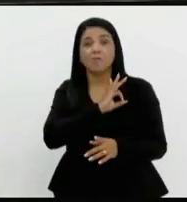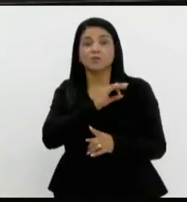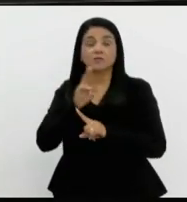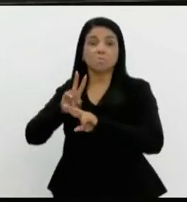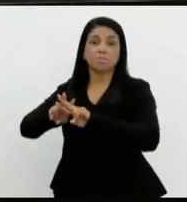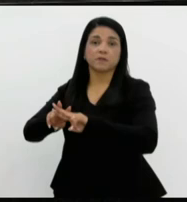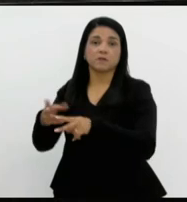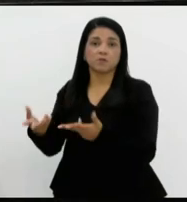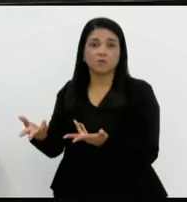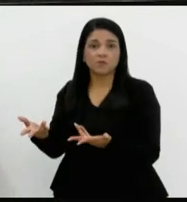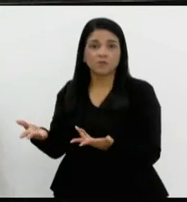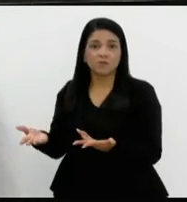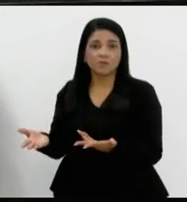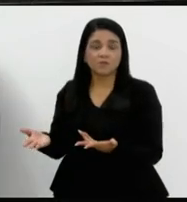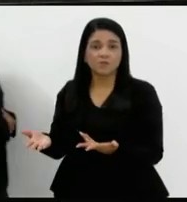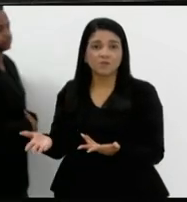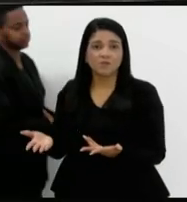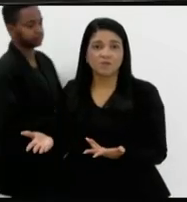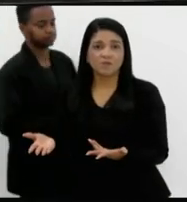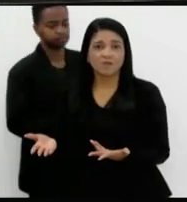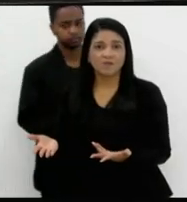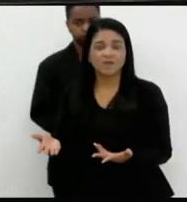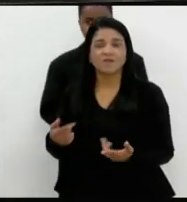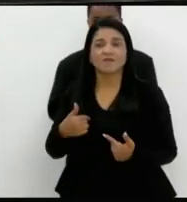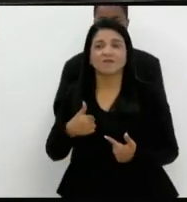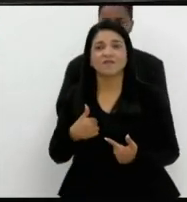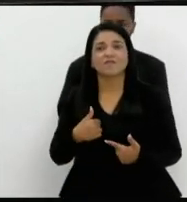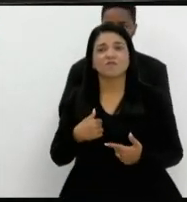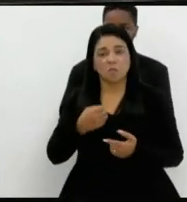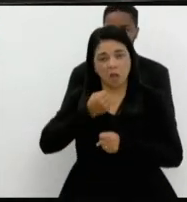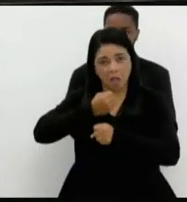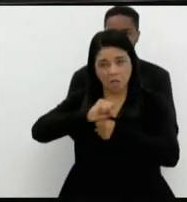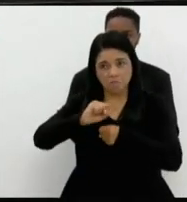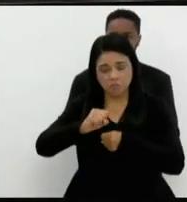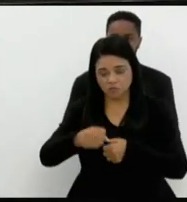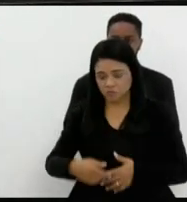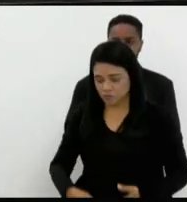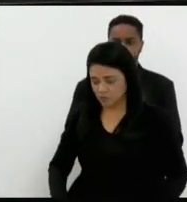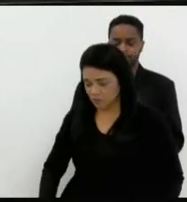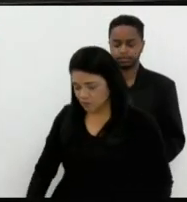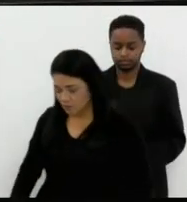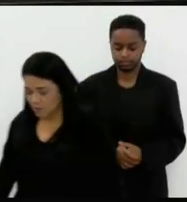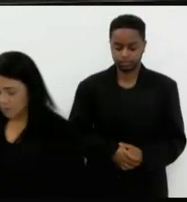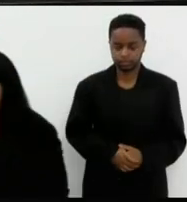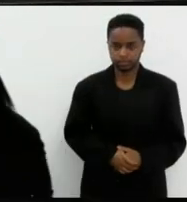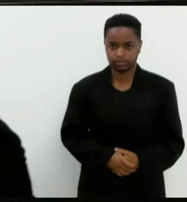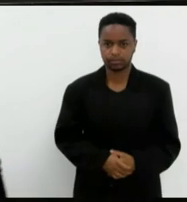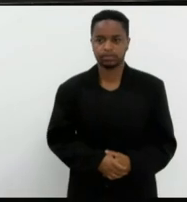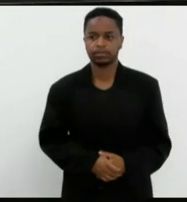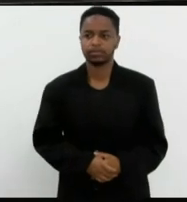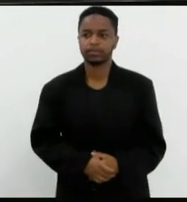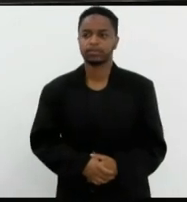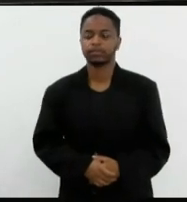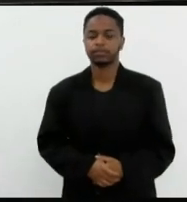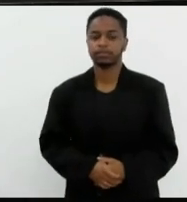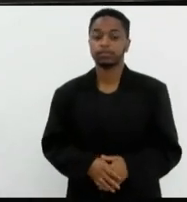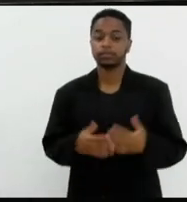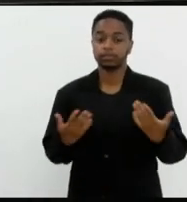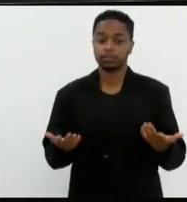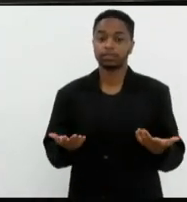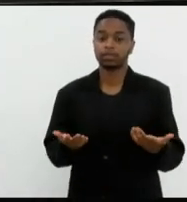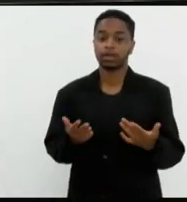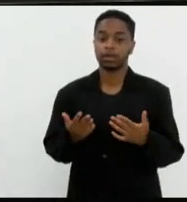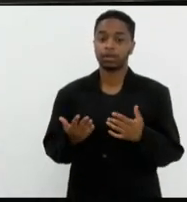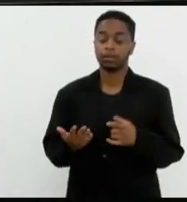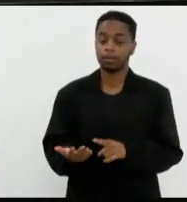prendê-lo. Fica o nosso repúdio a esse tipo de ação, né, mostra